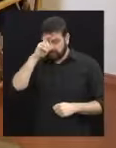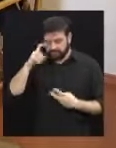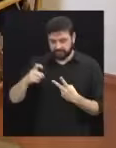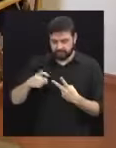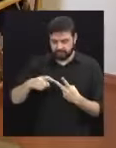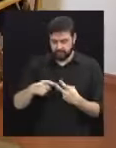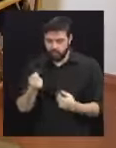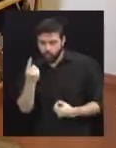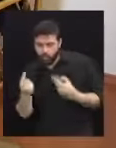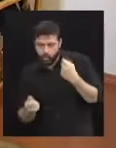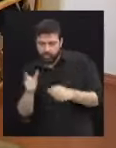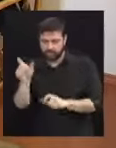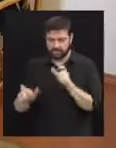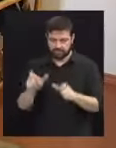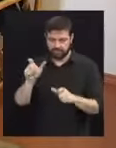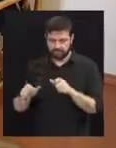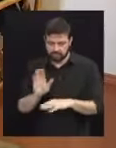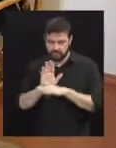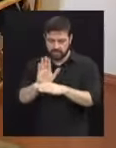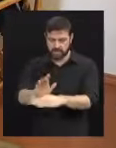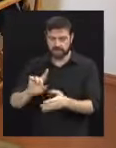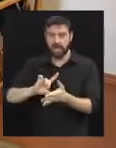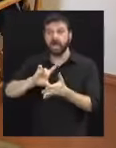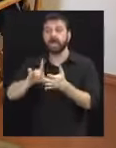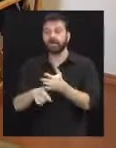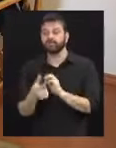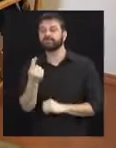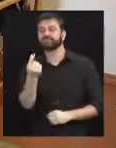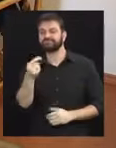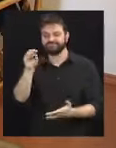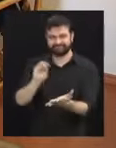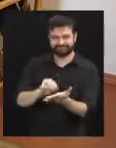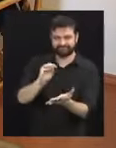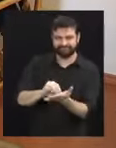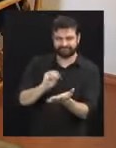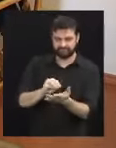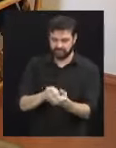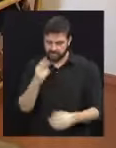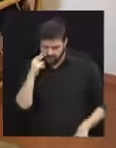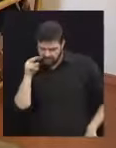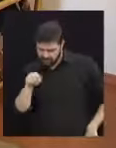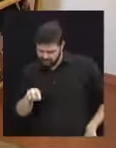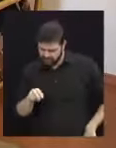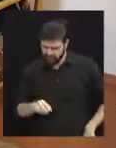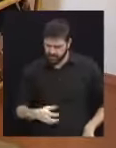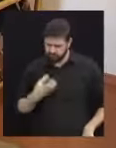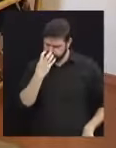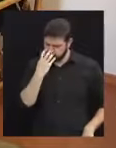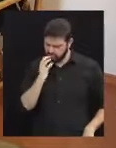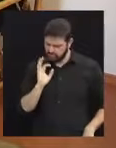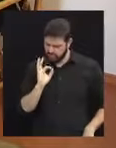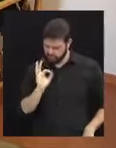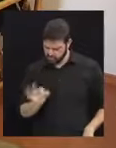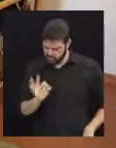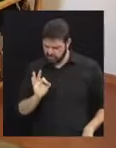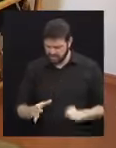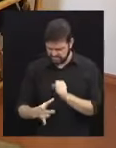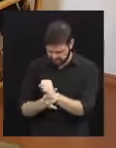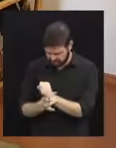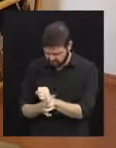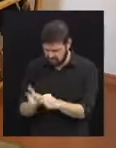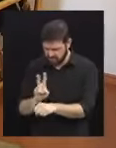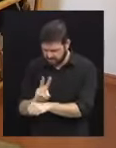pessoas ajudam, porque não tá no calor da emoção. Mas depois que passa, as pessoas vão vendo que o cachorro já tá num lugar seguro, tudo